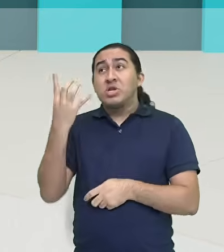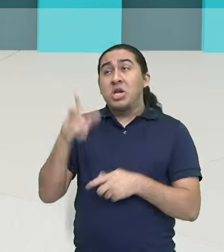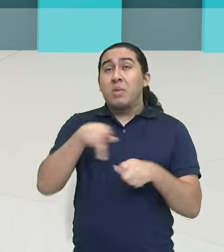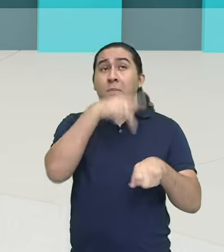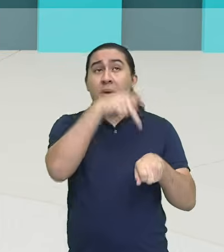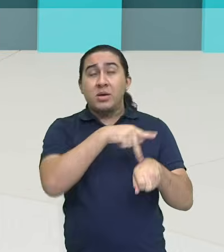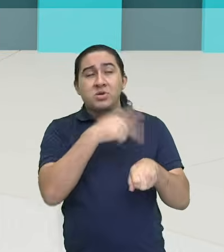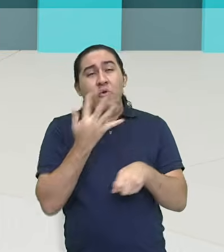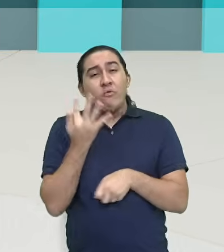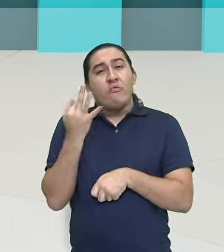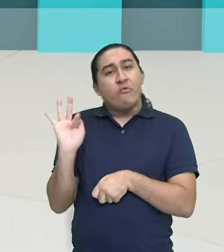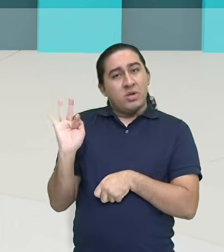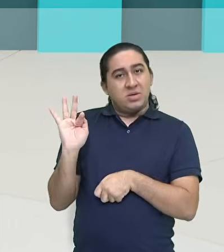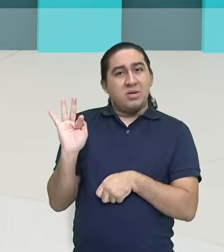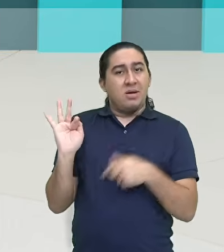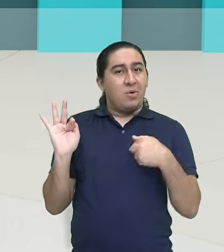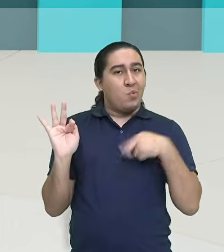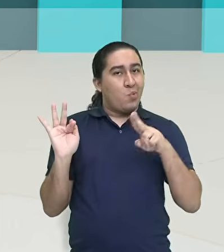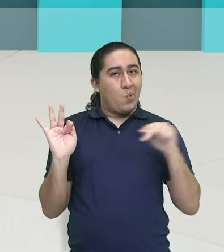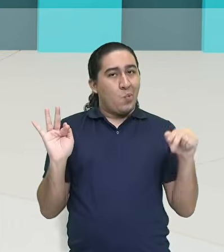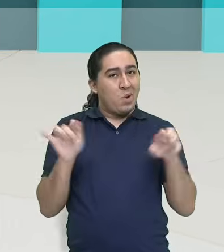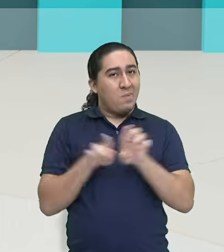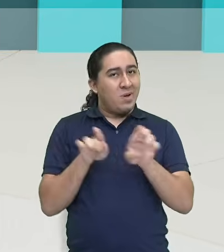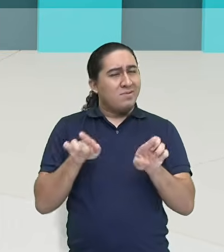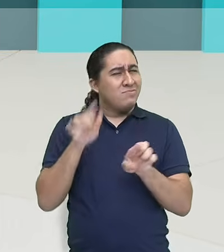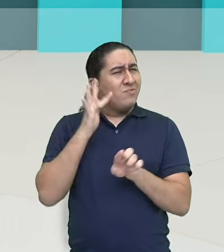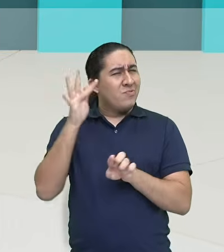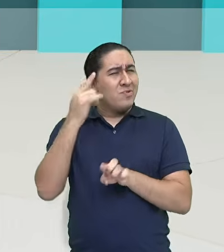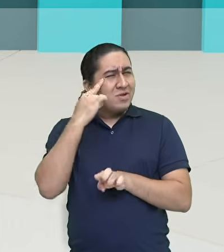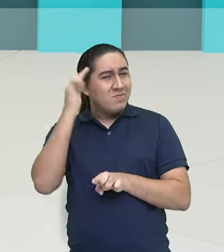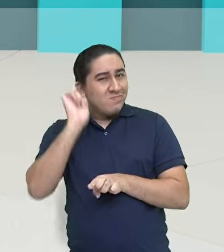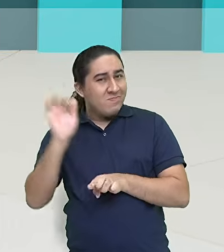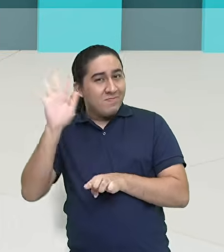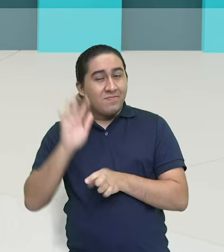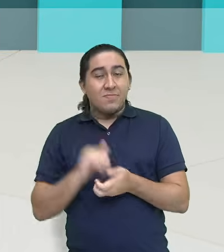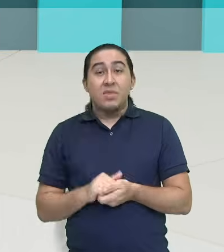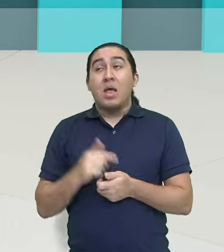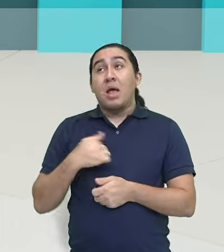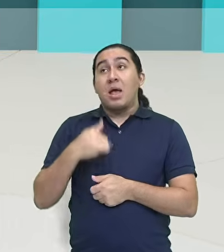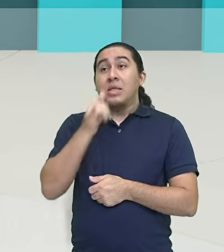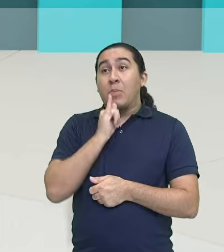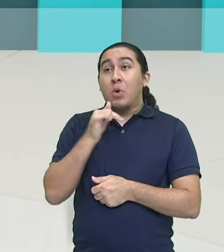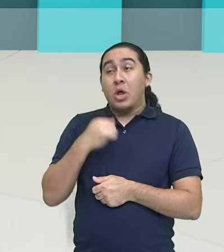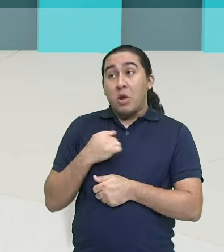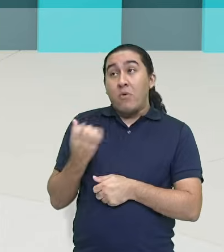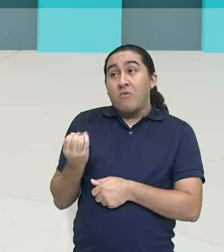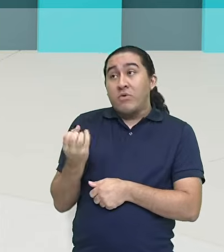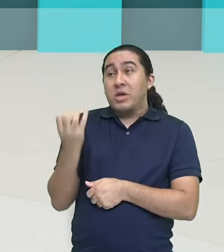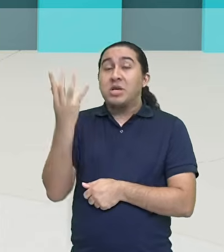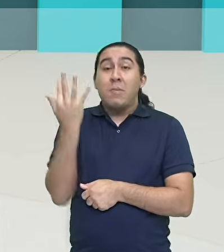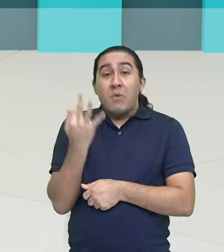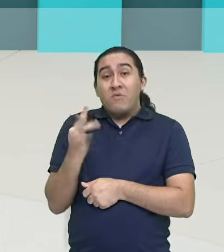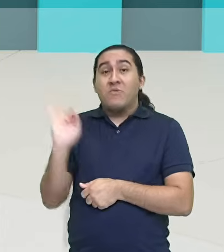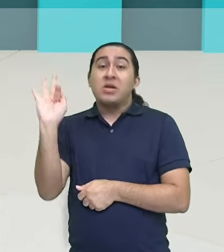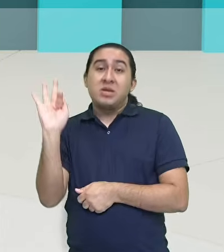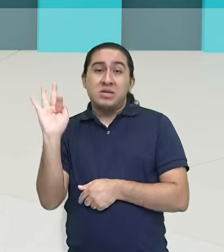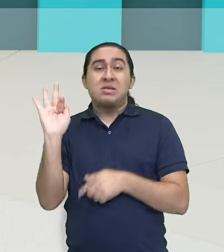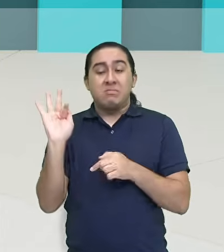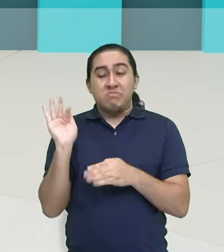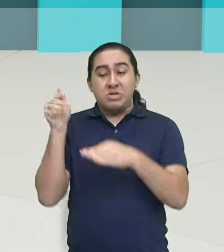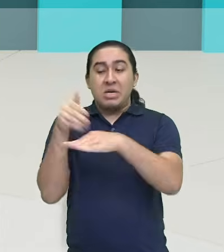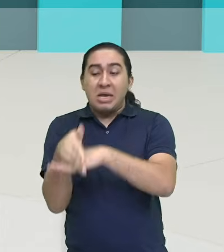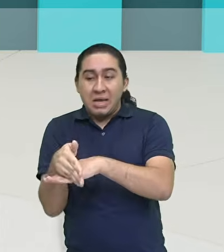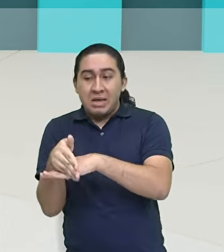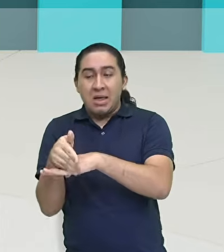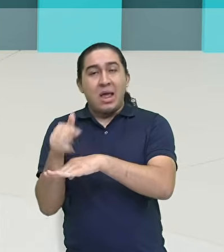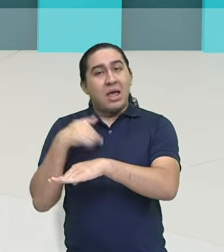na França, vamos só supor. Nunca estive lá. Quem sabe um dia, meu sonho, né? Ah, eu estive na França. E aí cheguei, aí